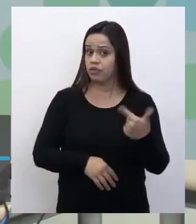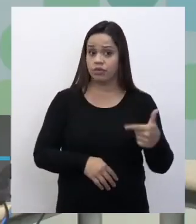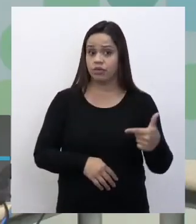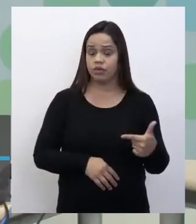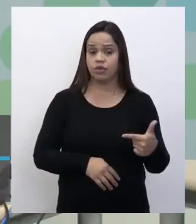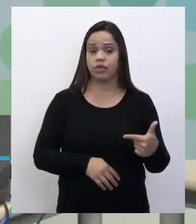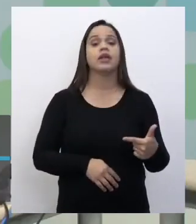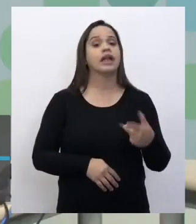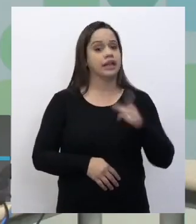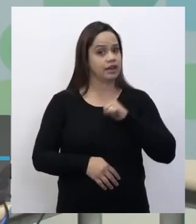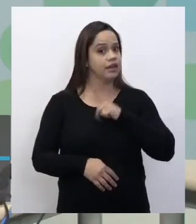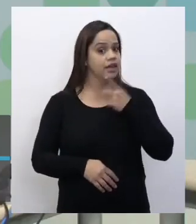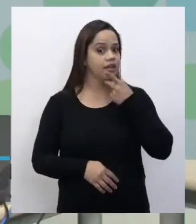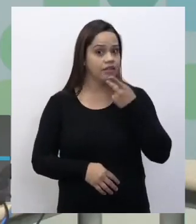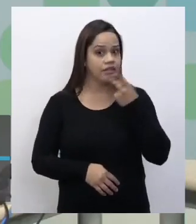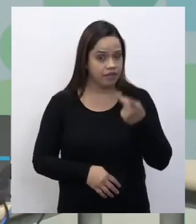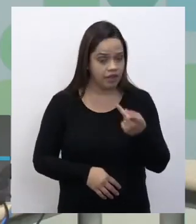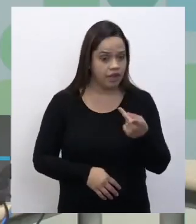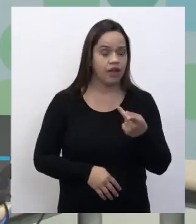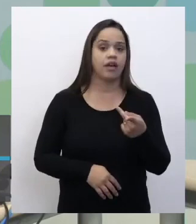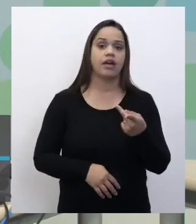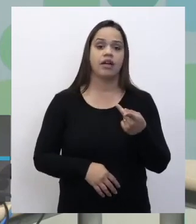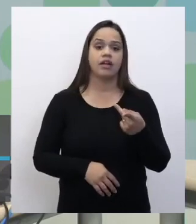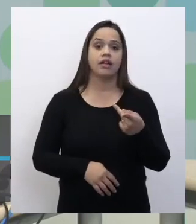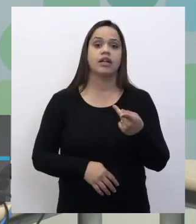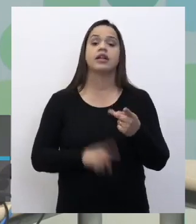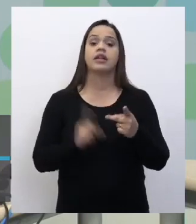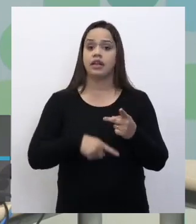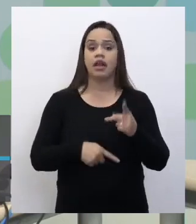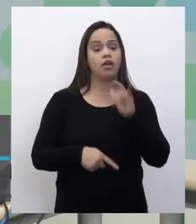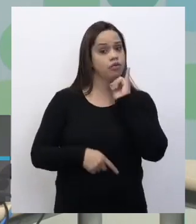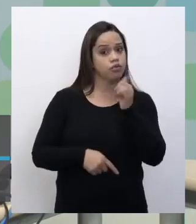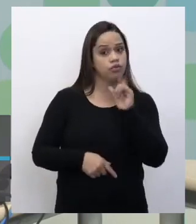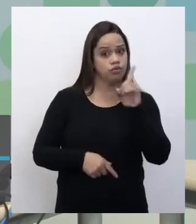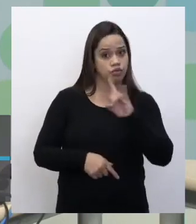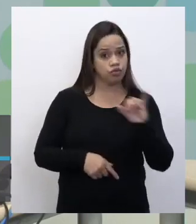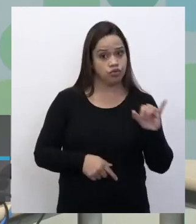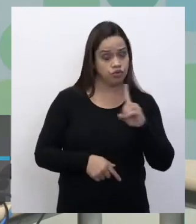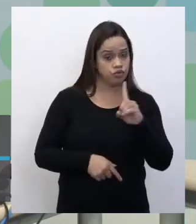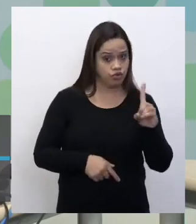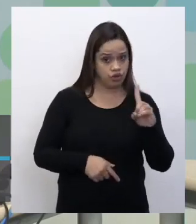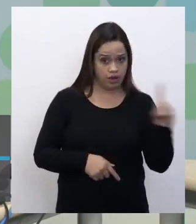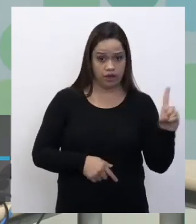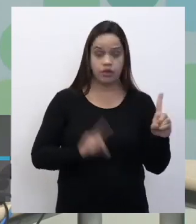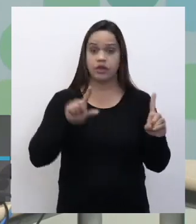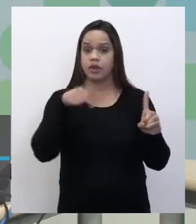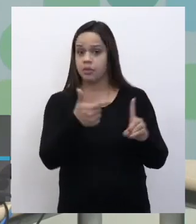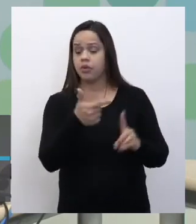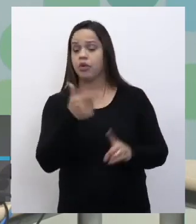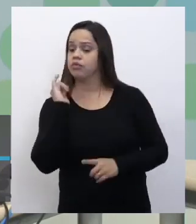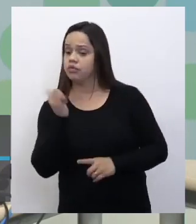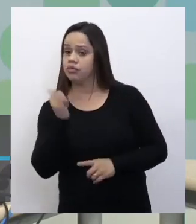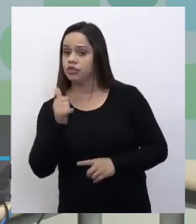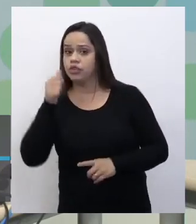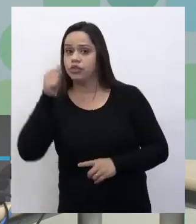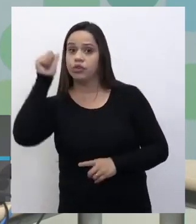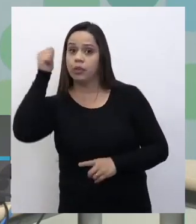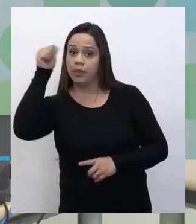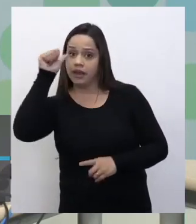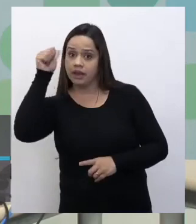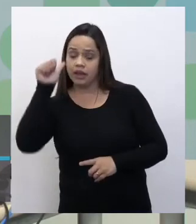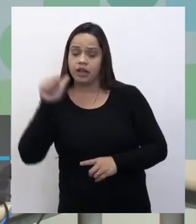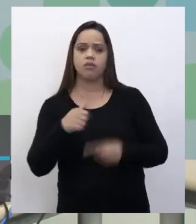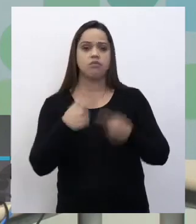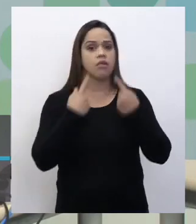teve a fala, primeiro começou com a fala, com o discurso direto, e depois que tem lá, disse Isso. o Pedrinho, contestou